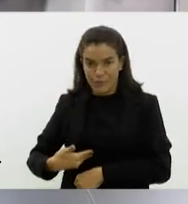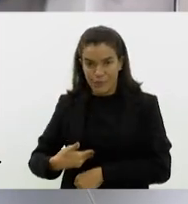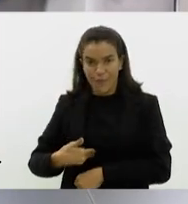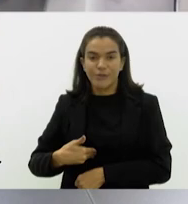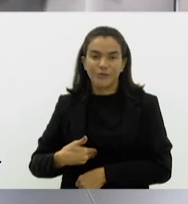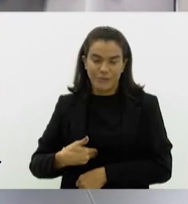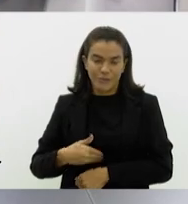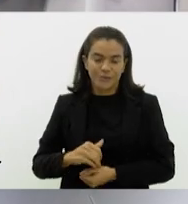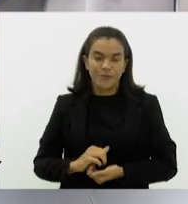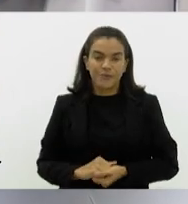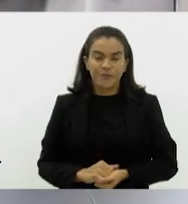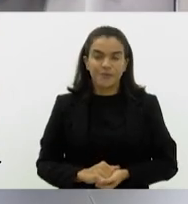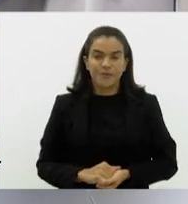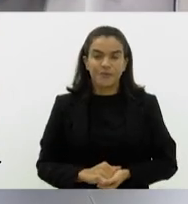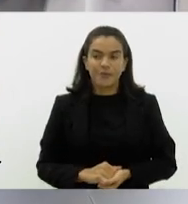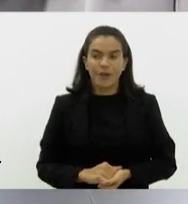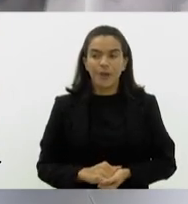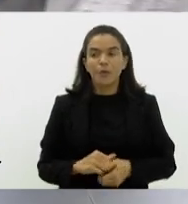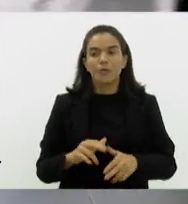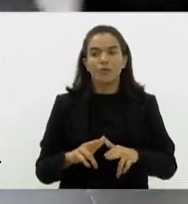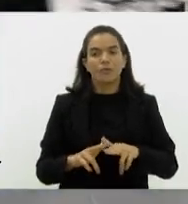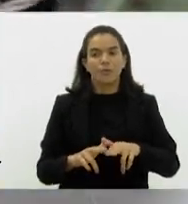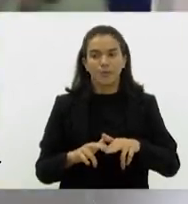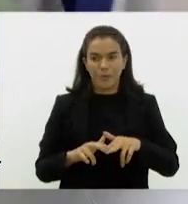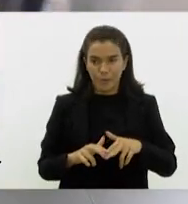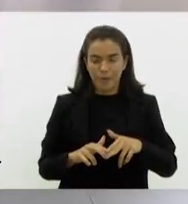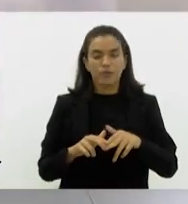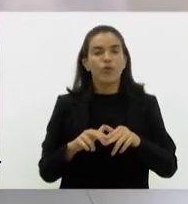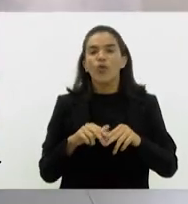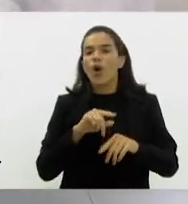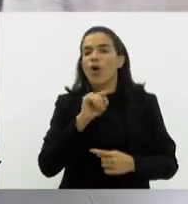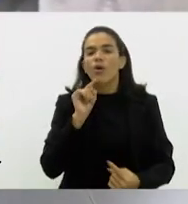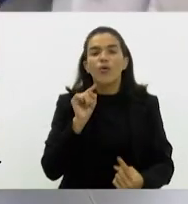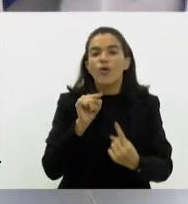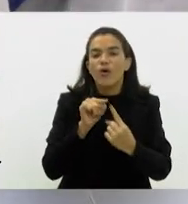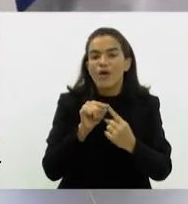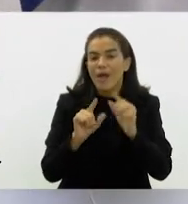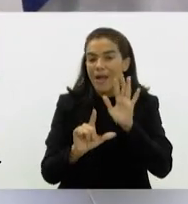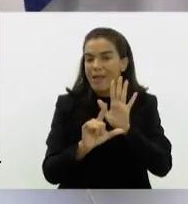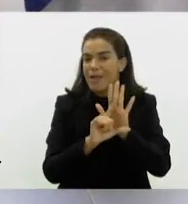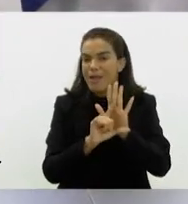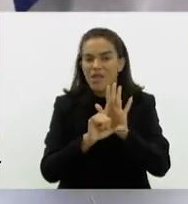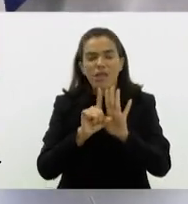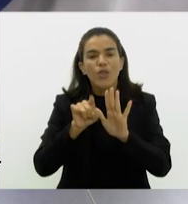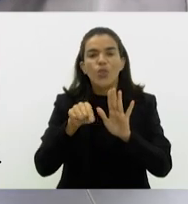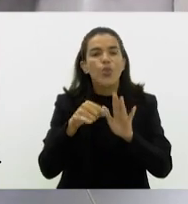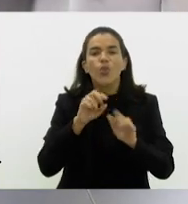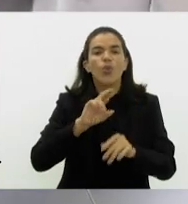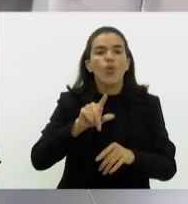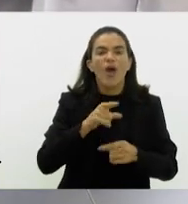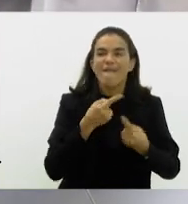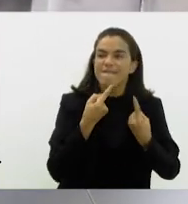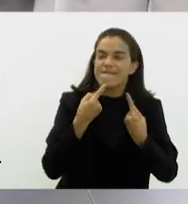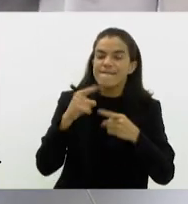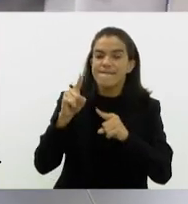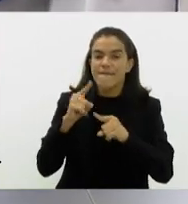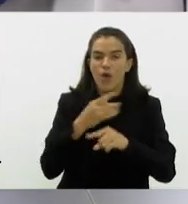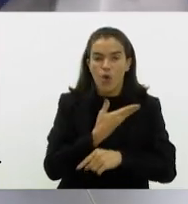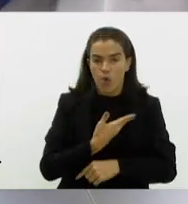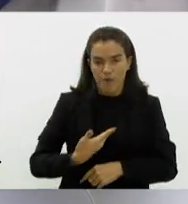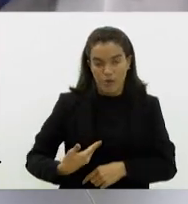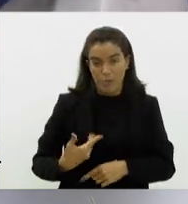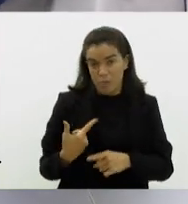origem. Então, nesse aspecto, o que se pretende com essa lei não é afrontar a competência do governador, porque qualquer